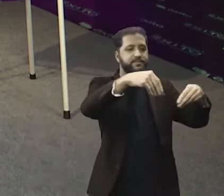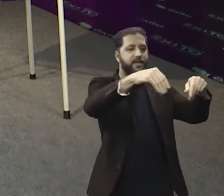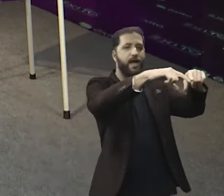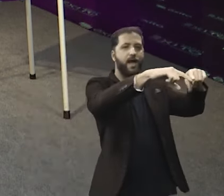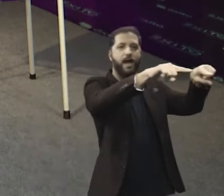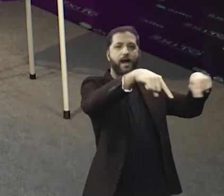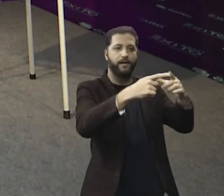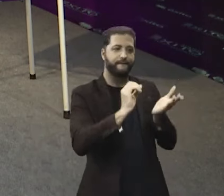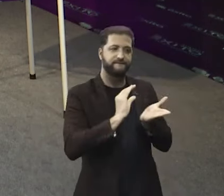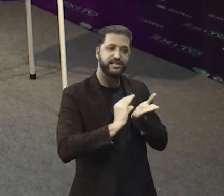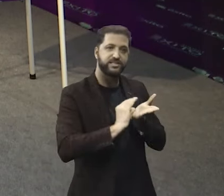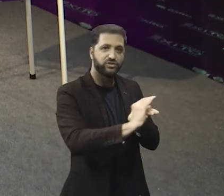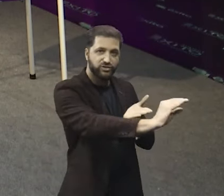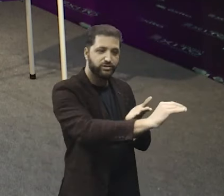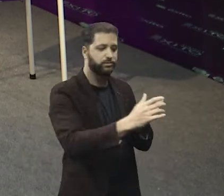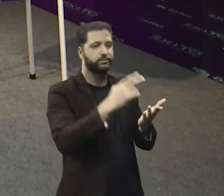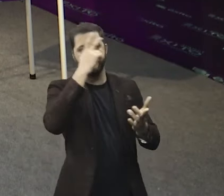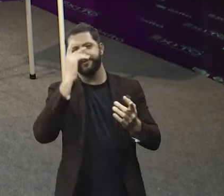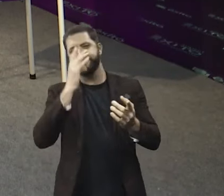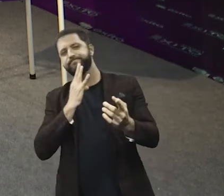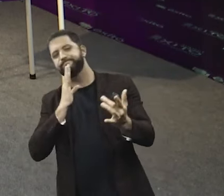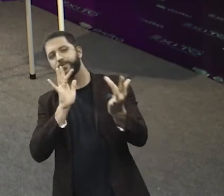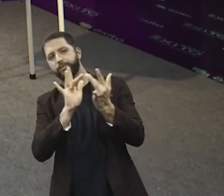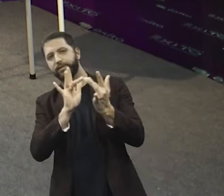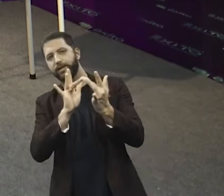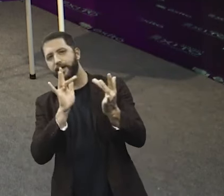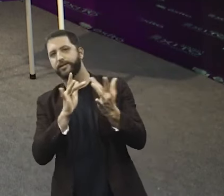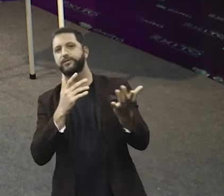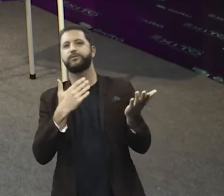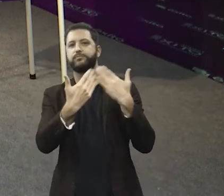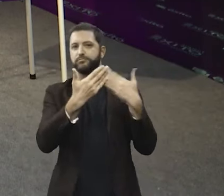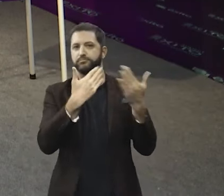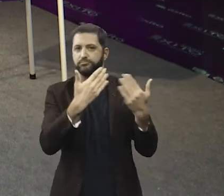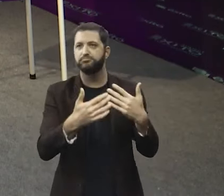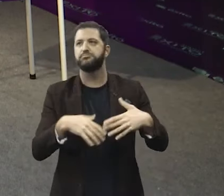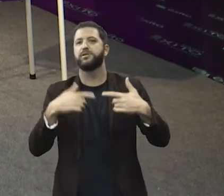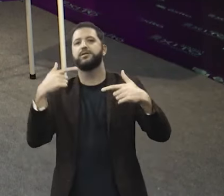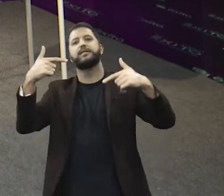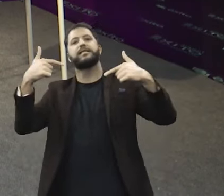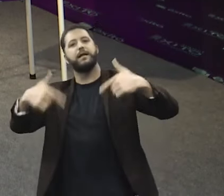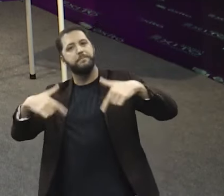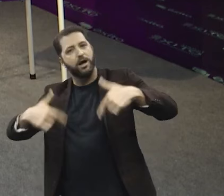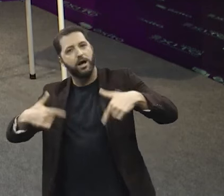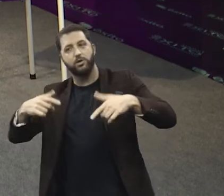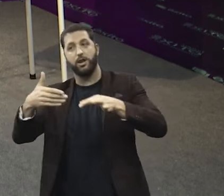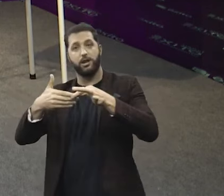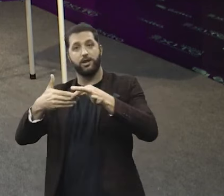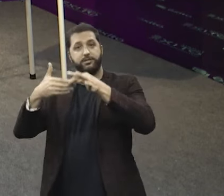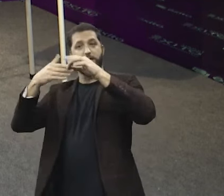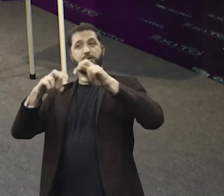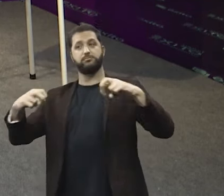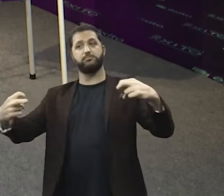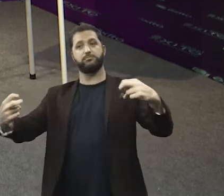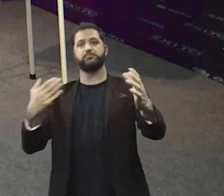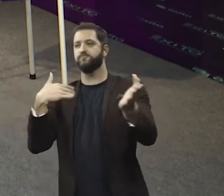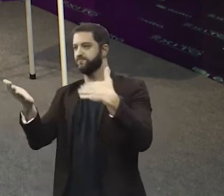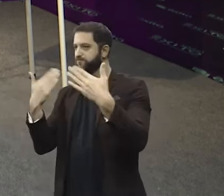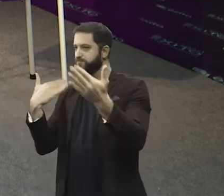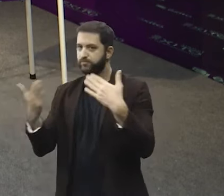se conhecer pessoas se conectar com pessoas use pro seu ambiente de trabalho você tem uma liderança mais assertiva use para